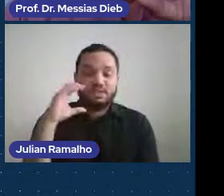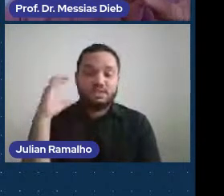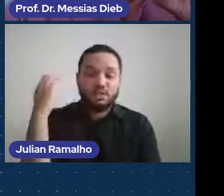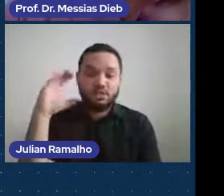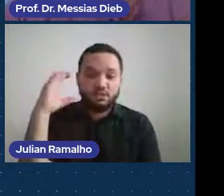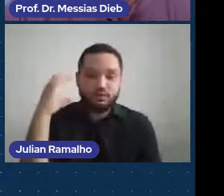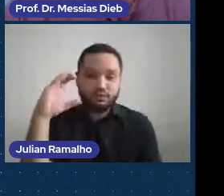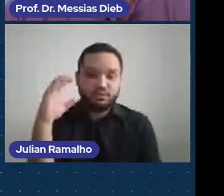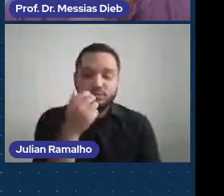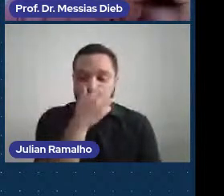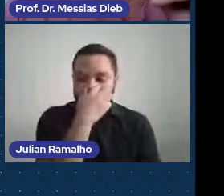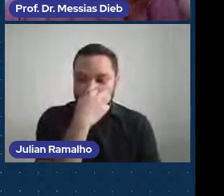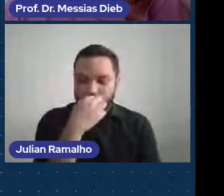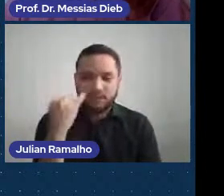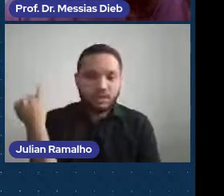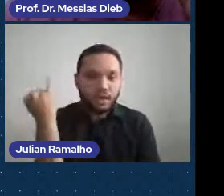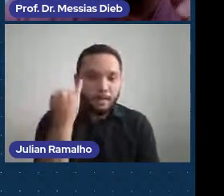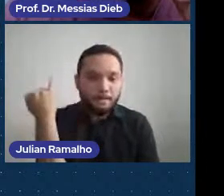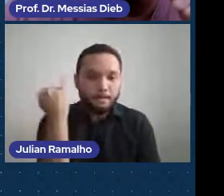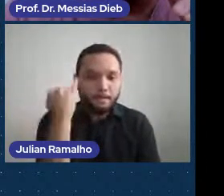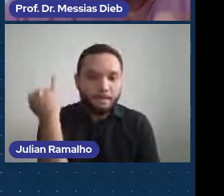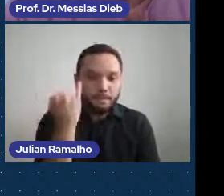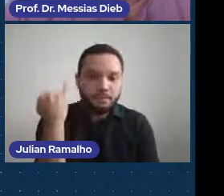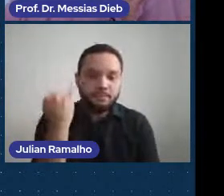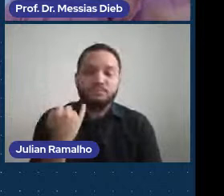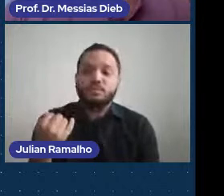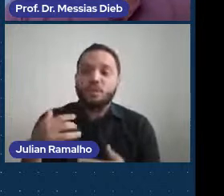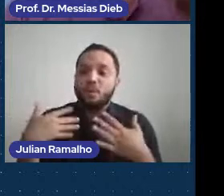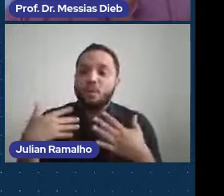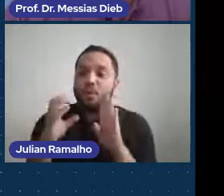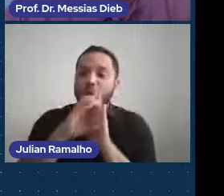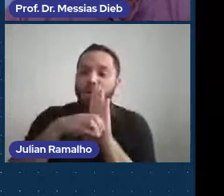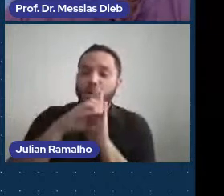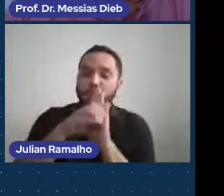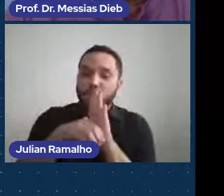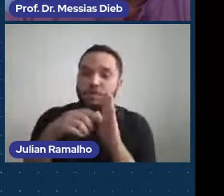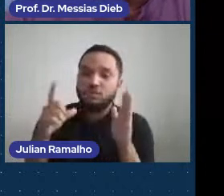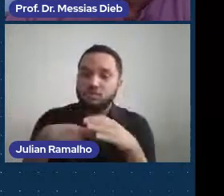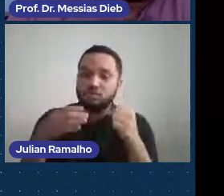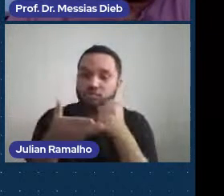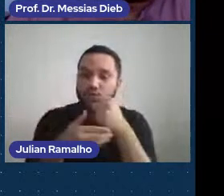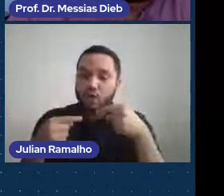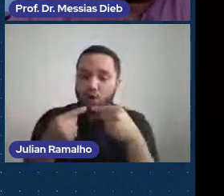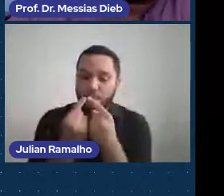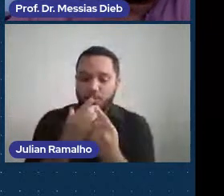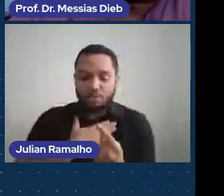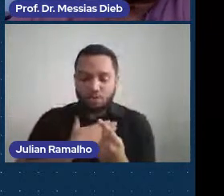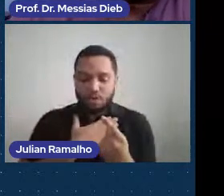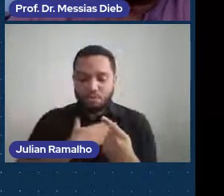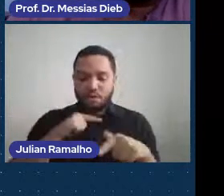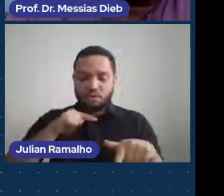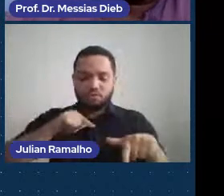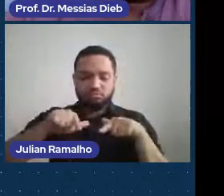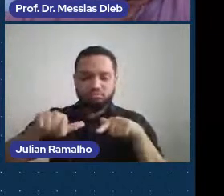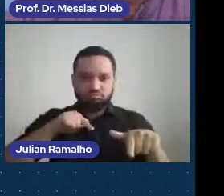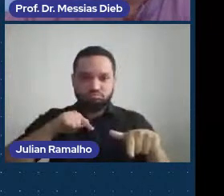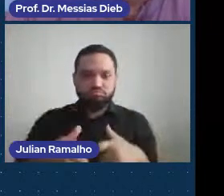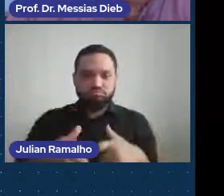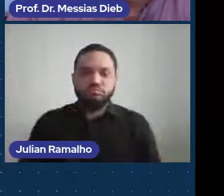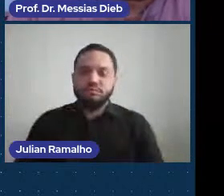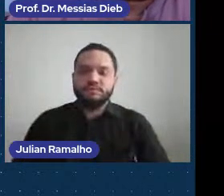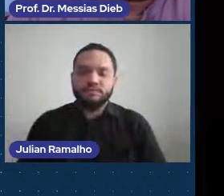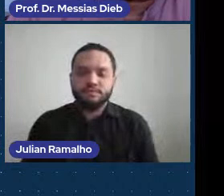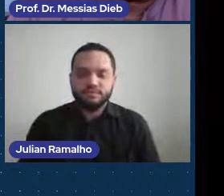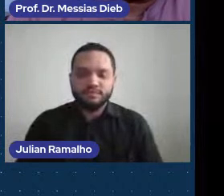é muito importante pensar que conceitos vão embasar o meu trabalho. Ok? Bom, e